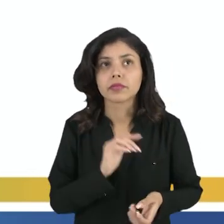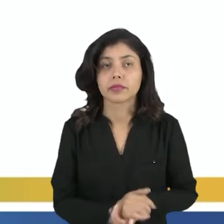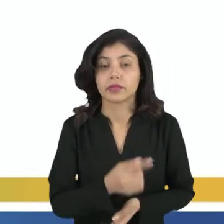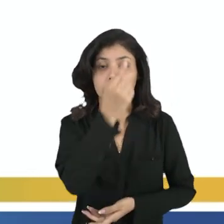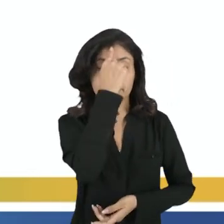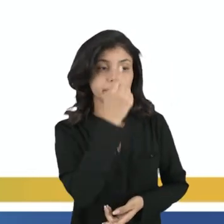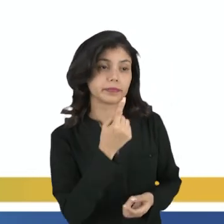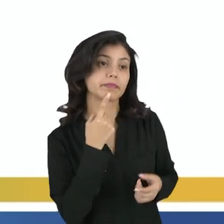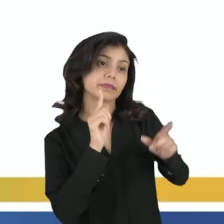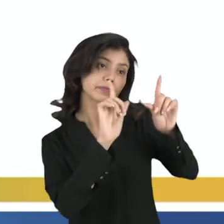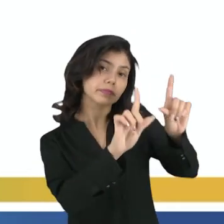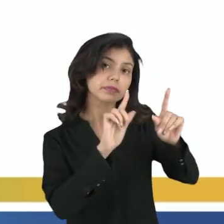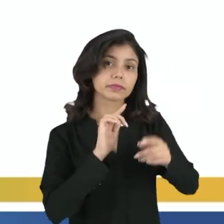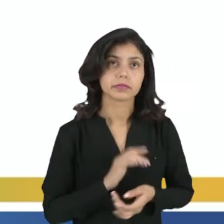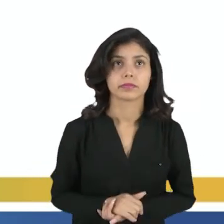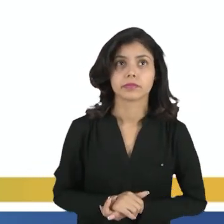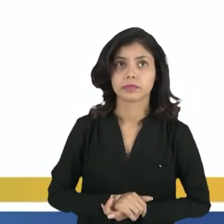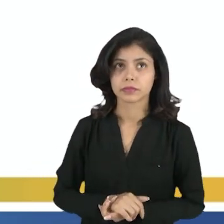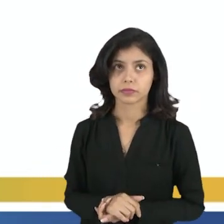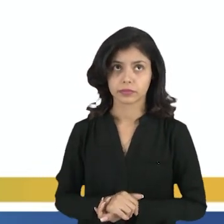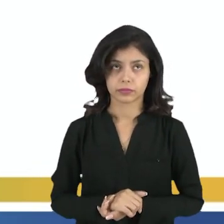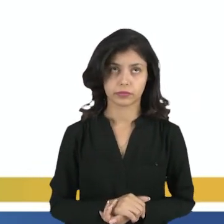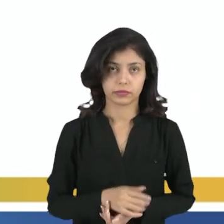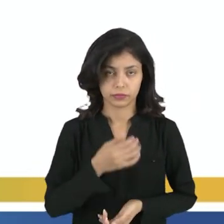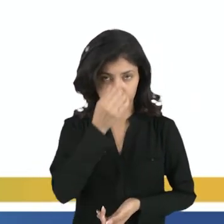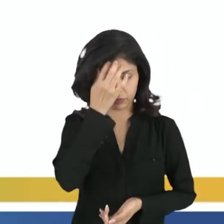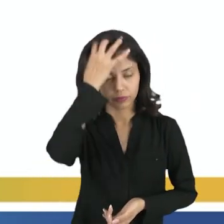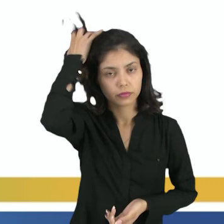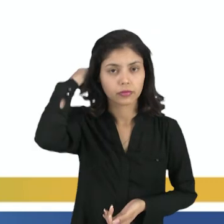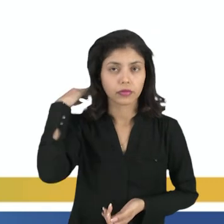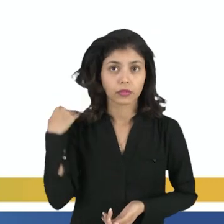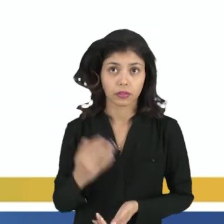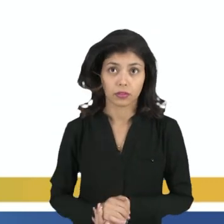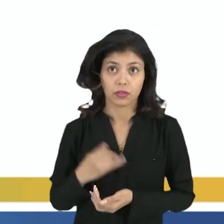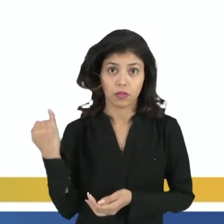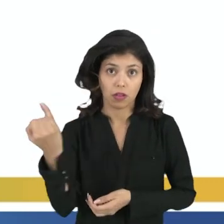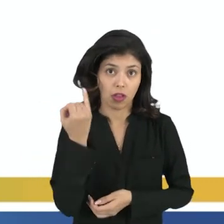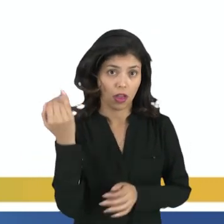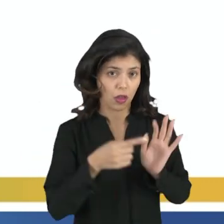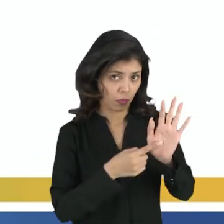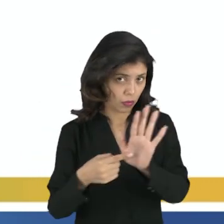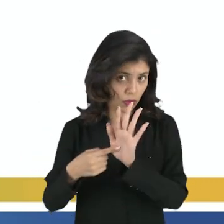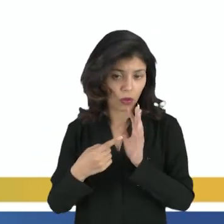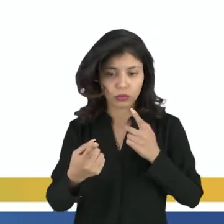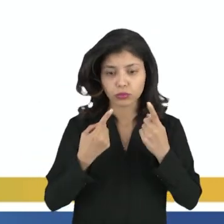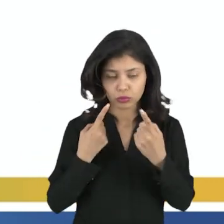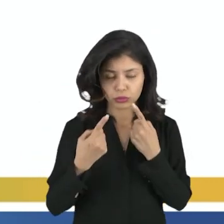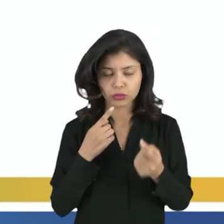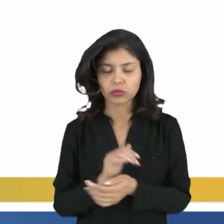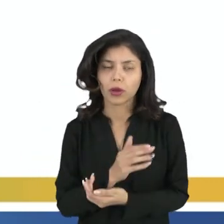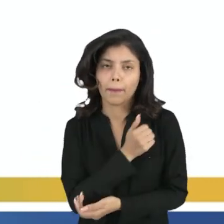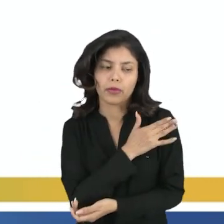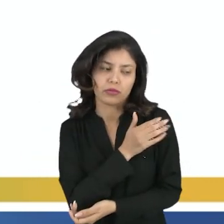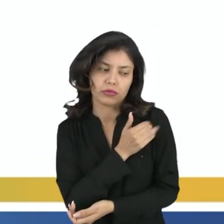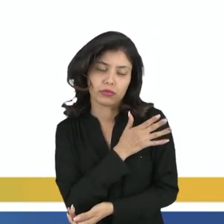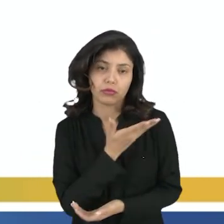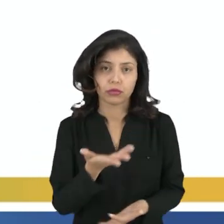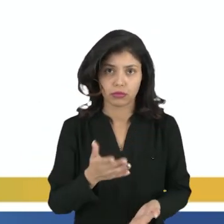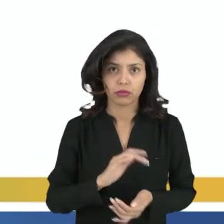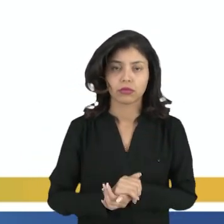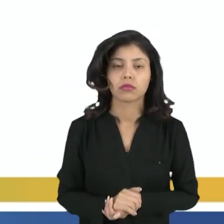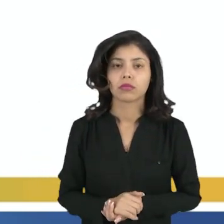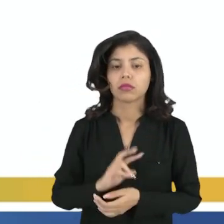a imagem que nós temos ali, tá? Principalmente ao que se refere ao segundo desenho, revela o discurso preconceituoso